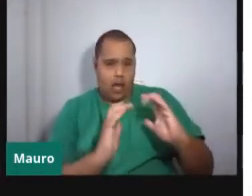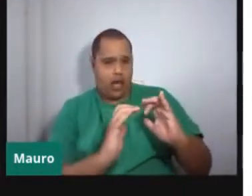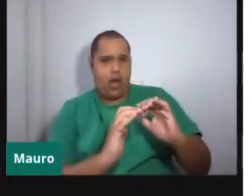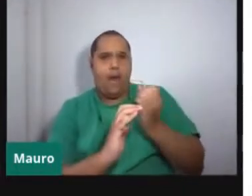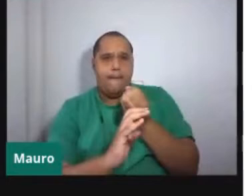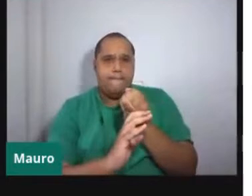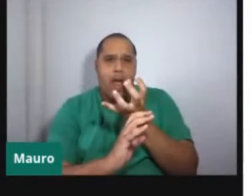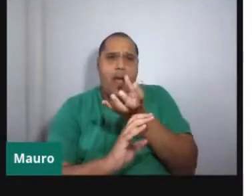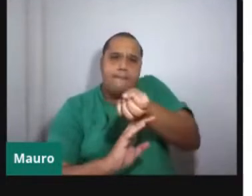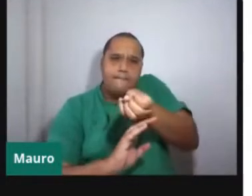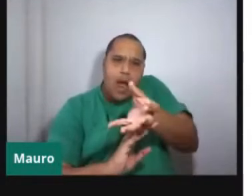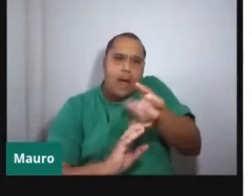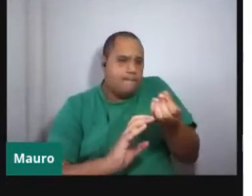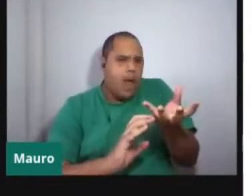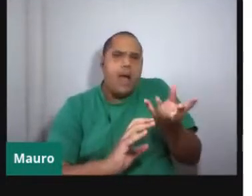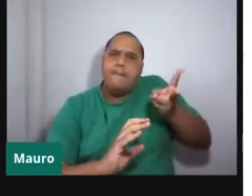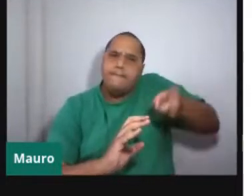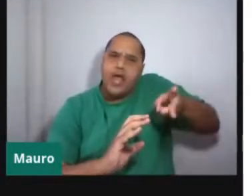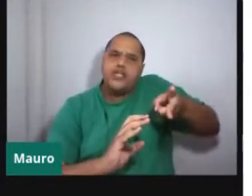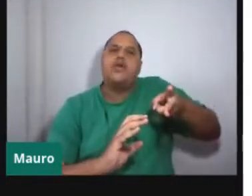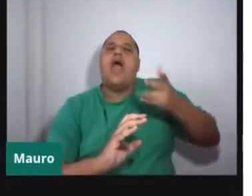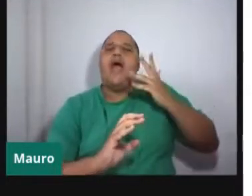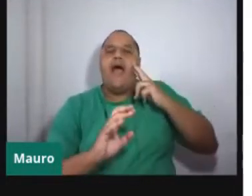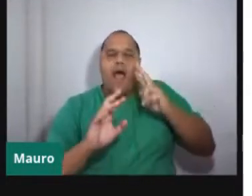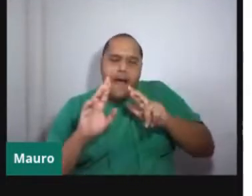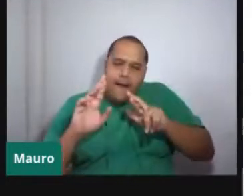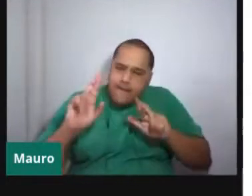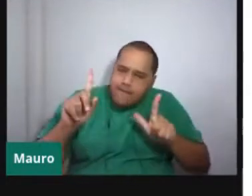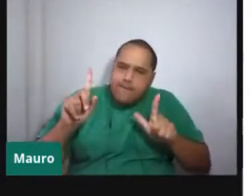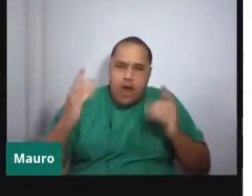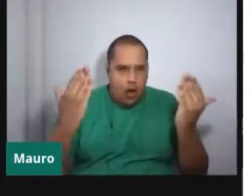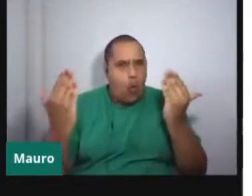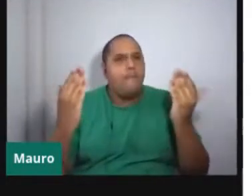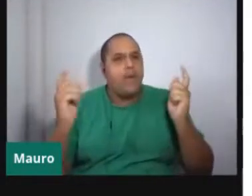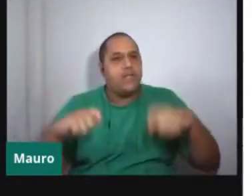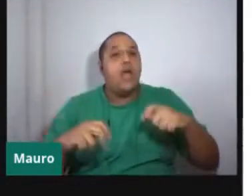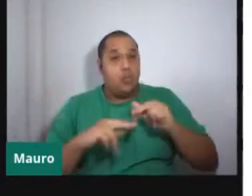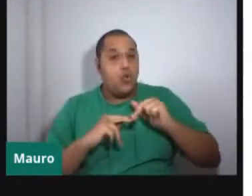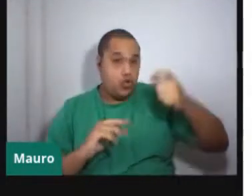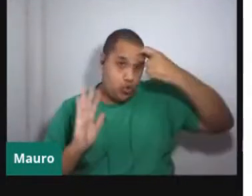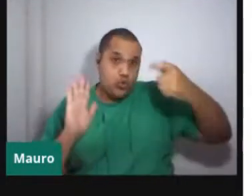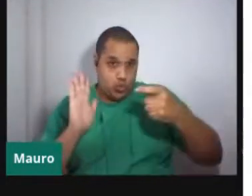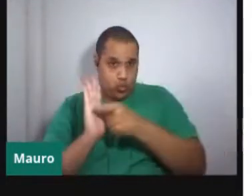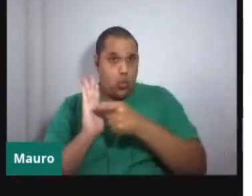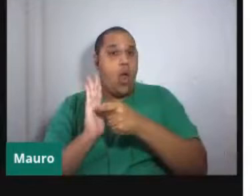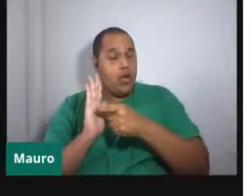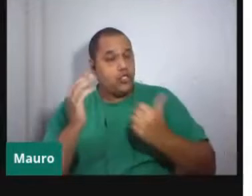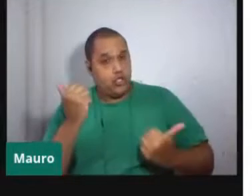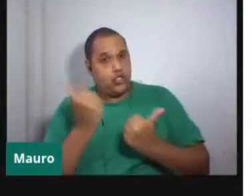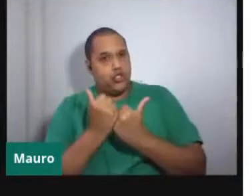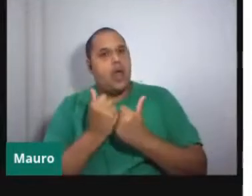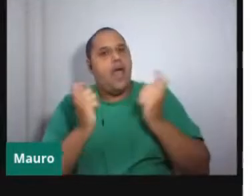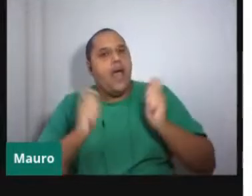pouco diferente entre esse grupo e esse, né. Então, a IA, ela tem essa capacidade de ser